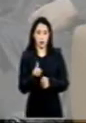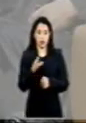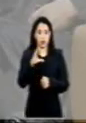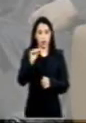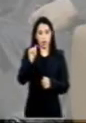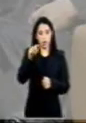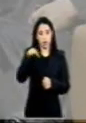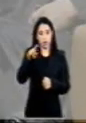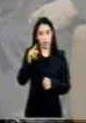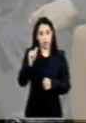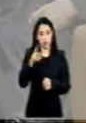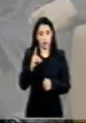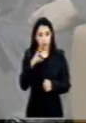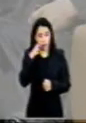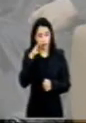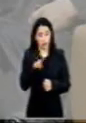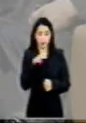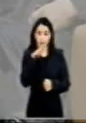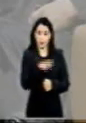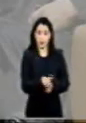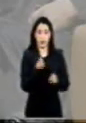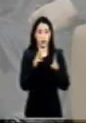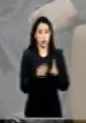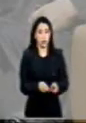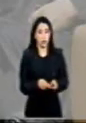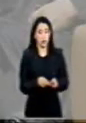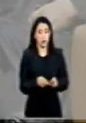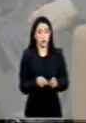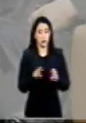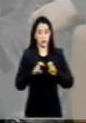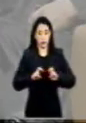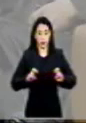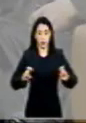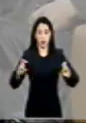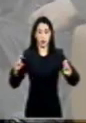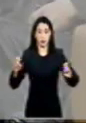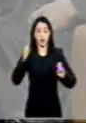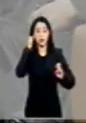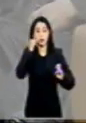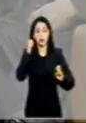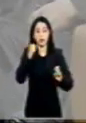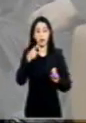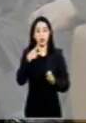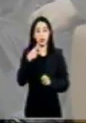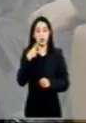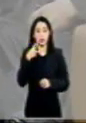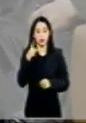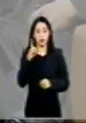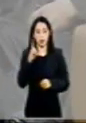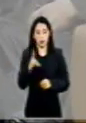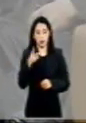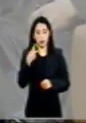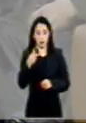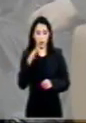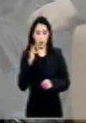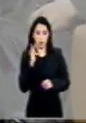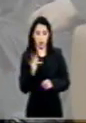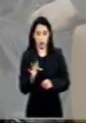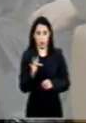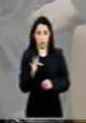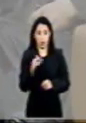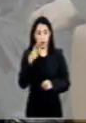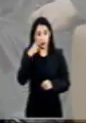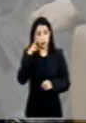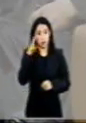Tais fundamentos foram invocados pela mesa do Senado na DPF 424, da relatoria de Vossa